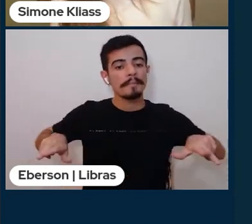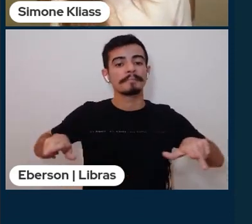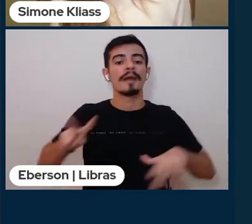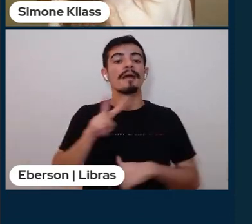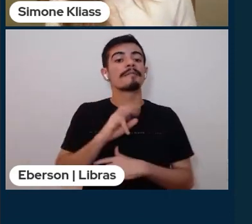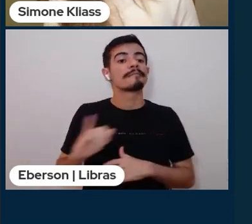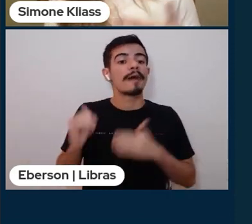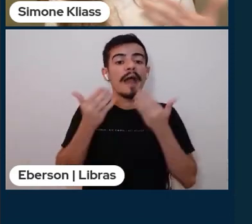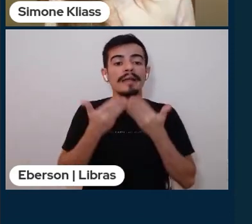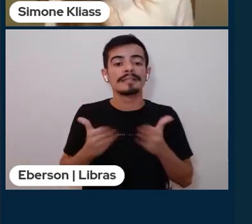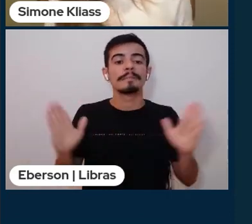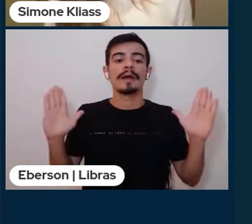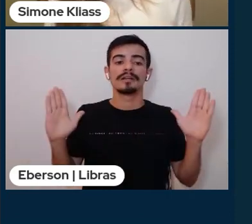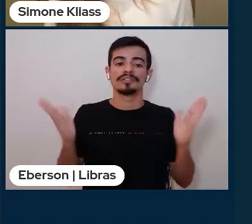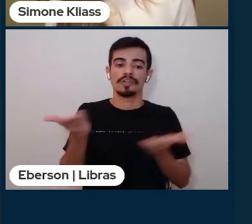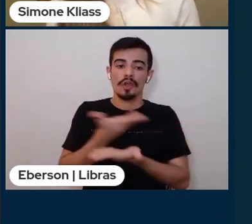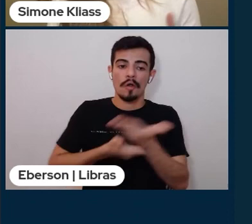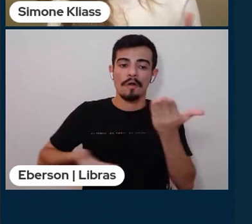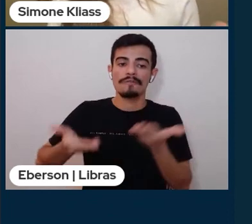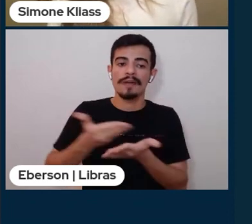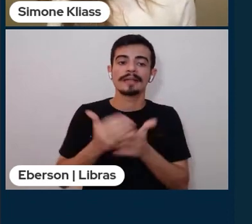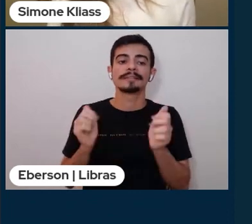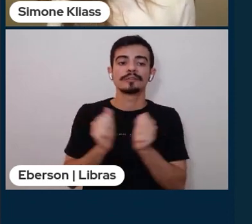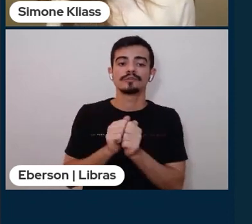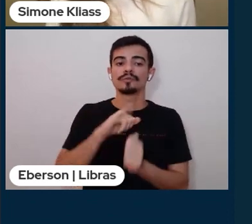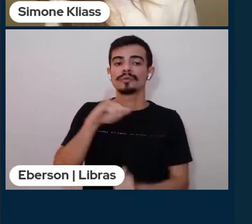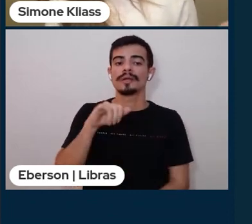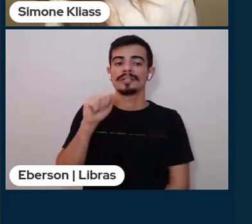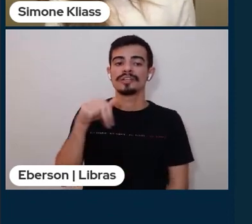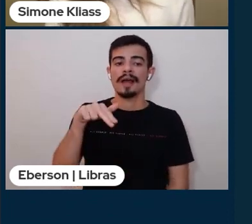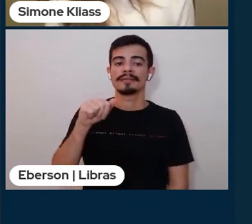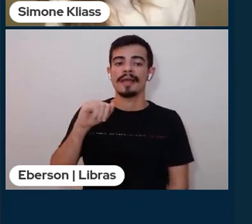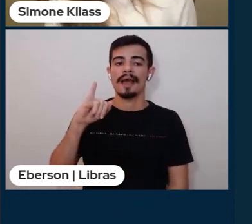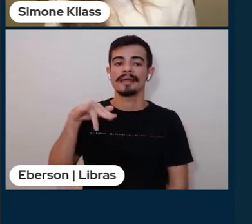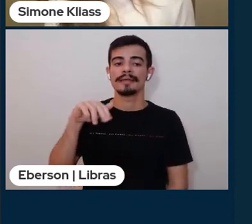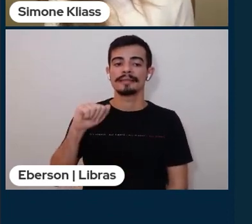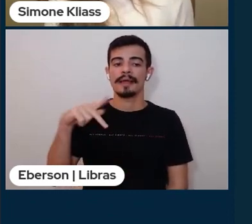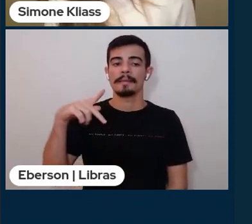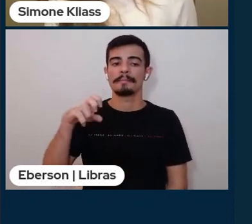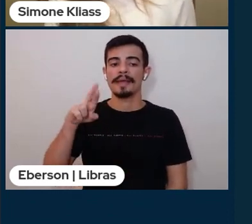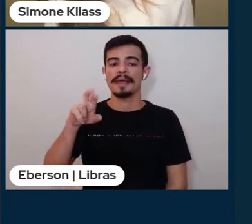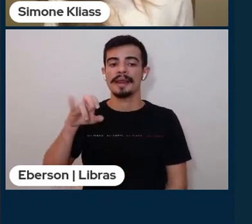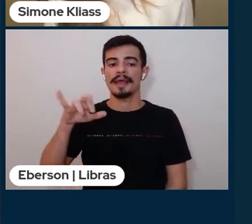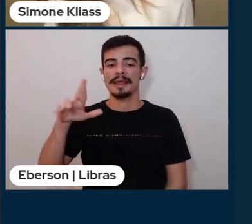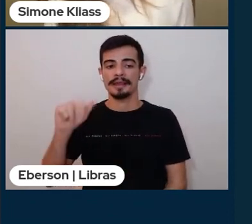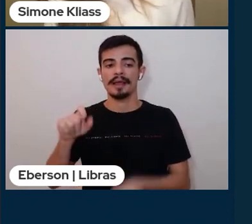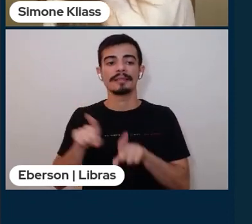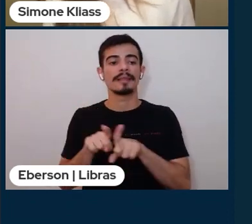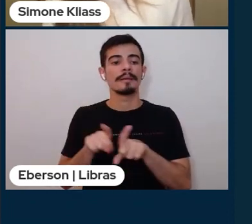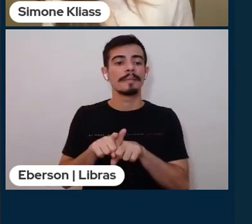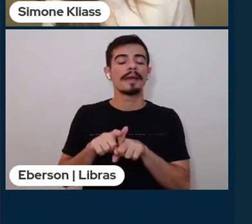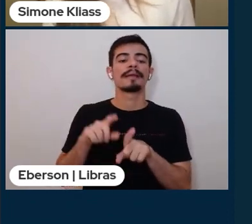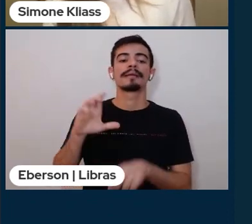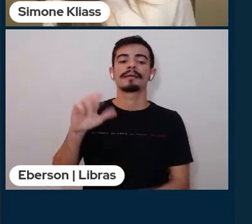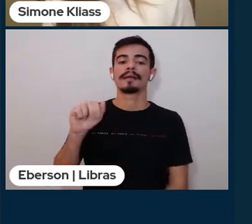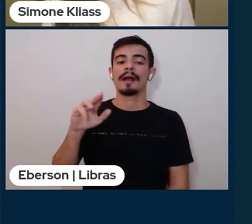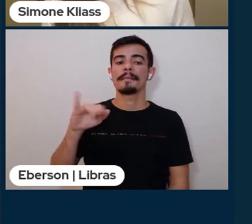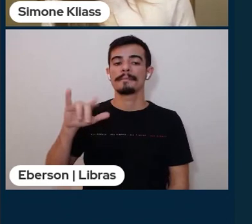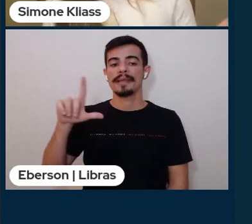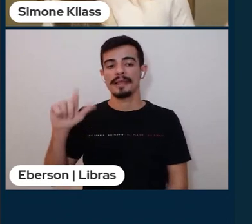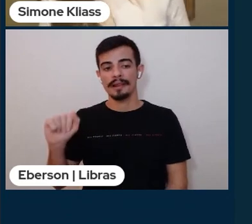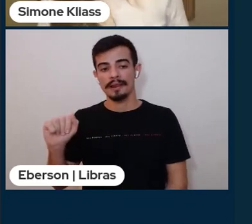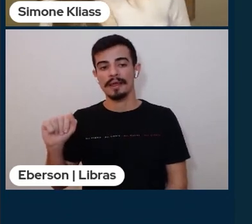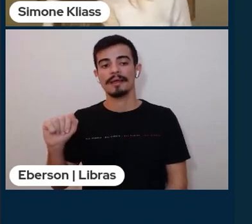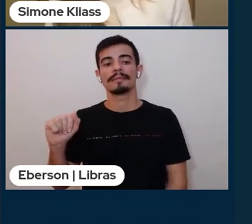essa conversa com a Janaína Pereira Maristela Abreu na Live BR Camila darrot Léo ferro da